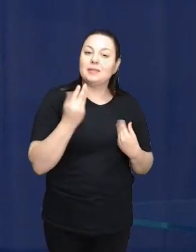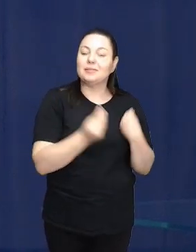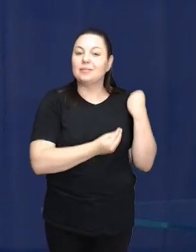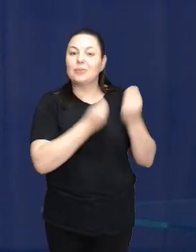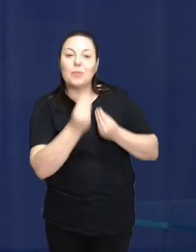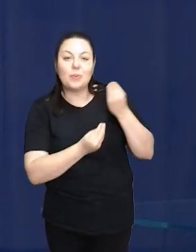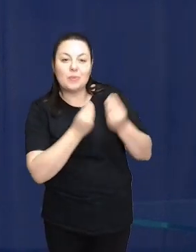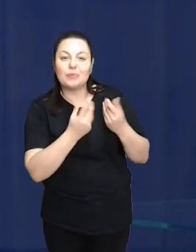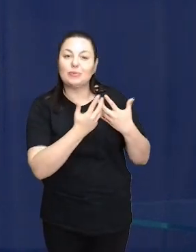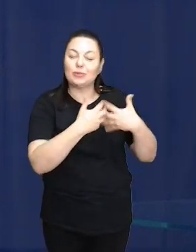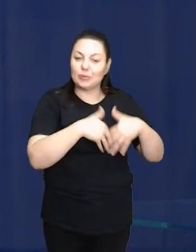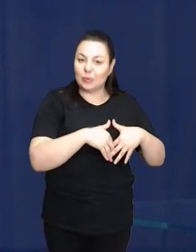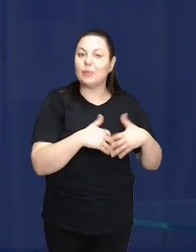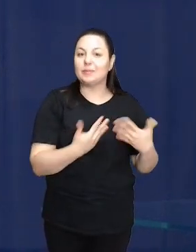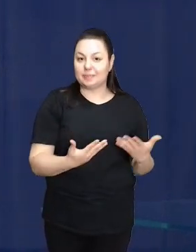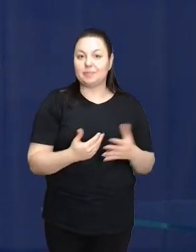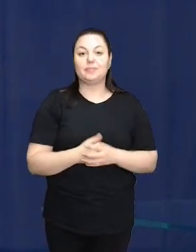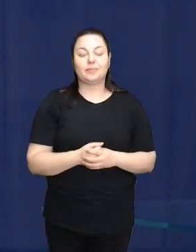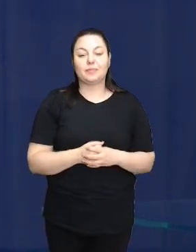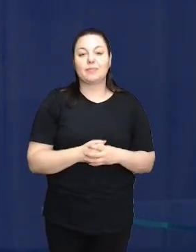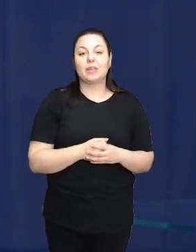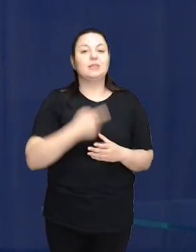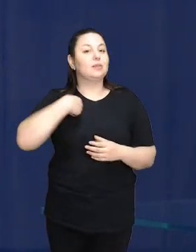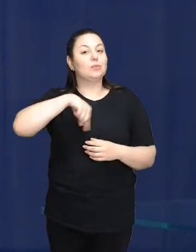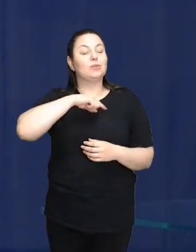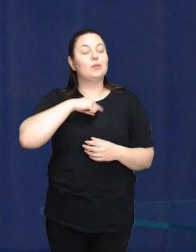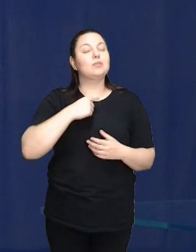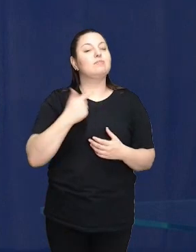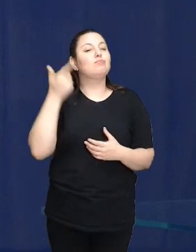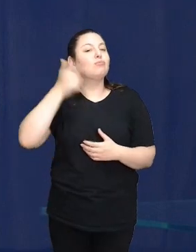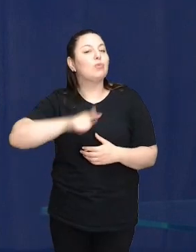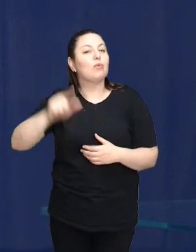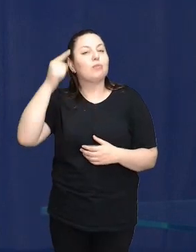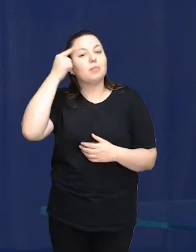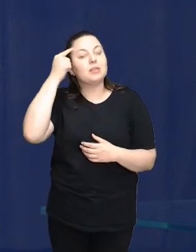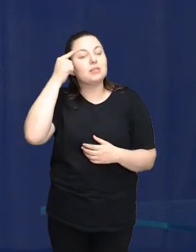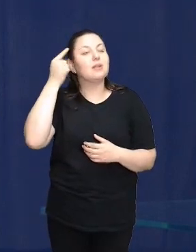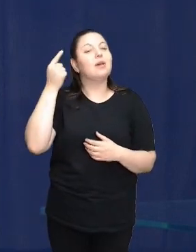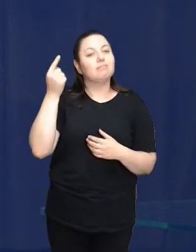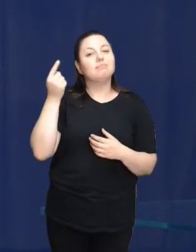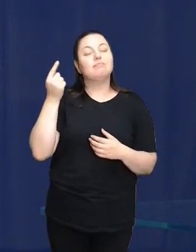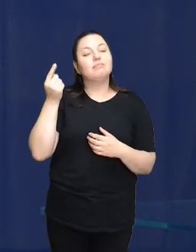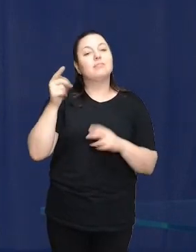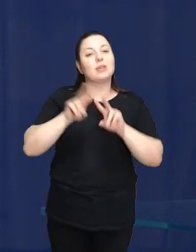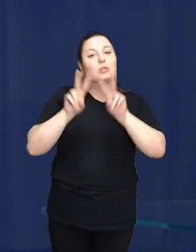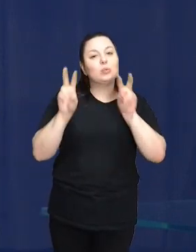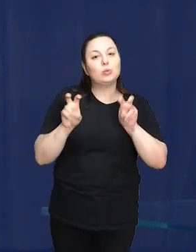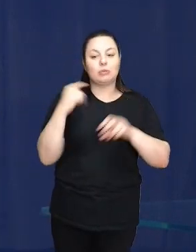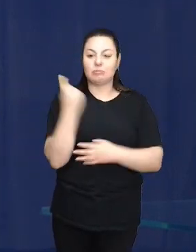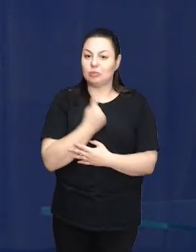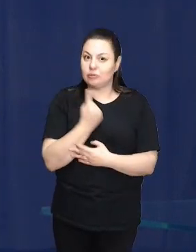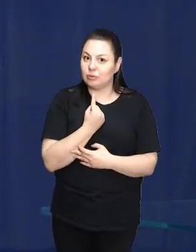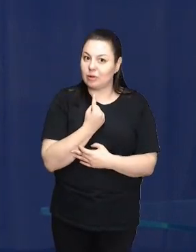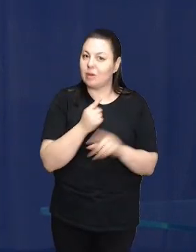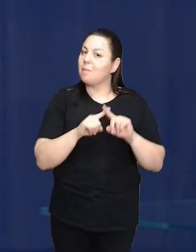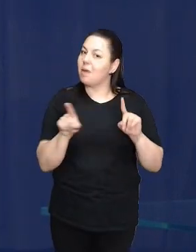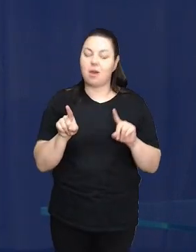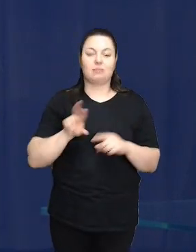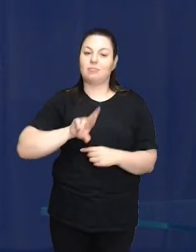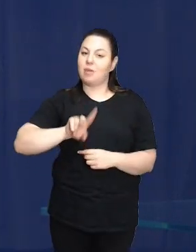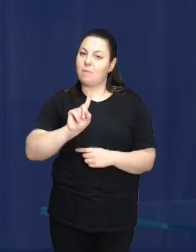como ela é desenhada. Então, a gente não pode, de novo, achar que é uma questão individual, um problema que é coletivo. E precisa